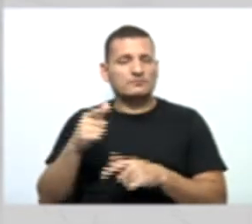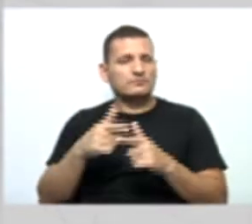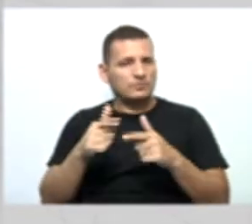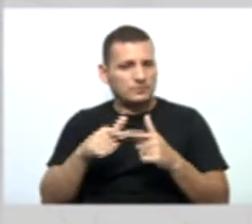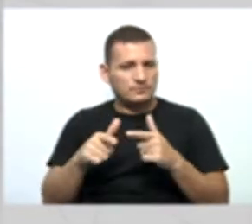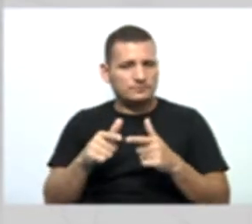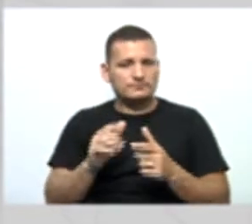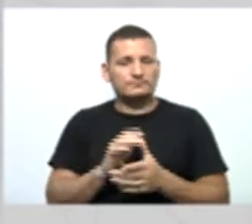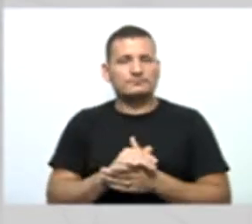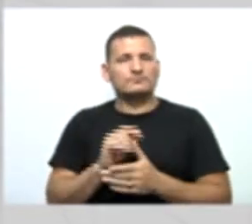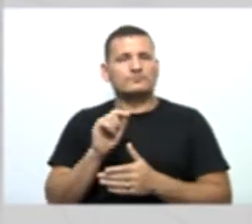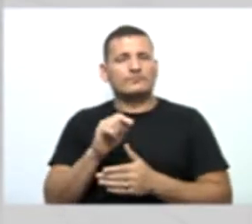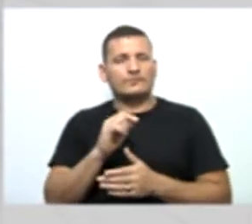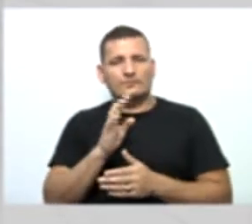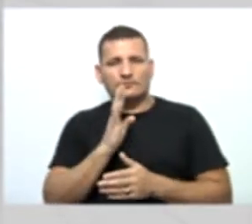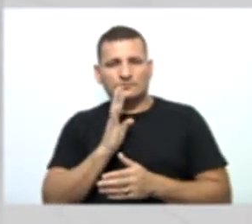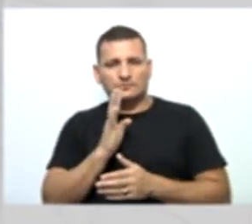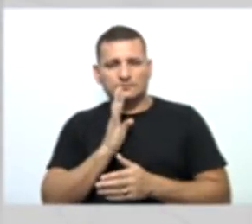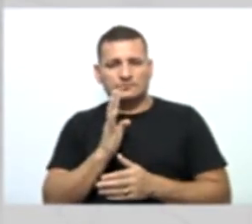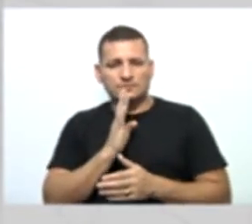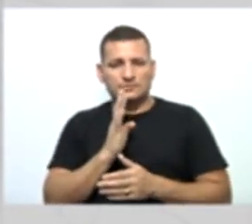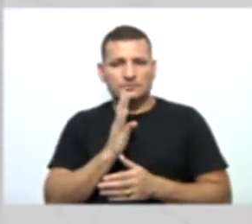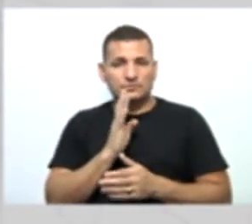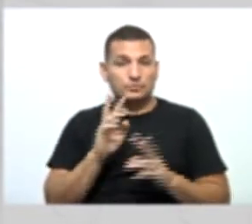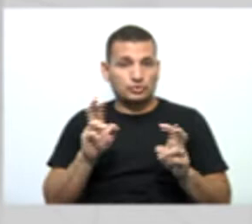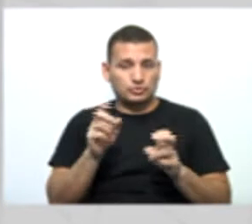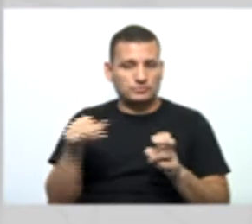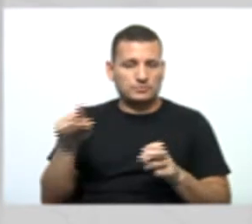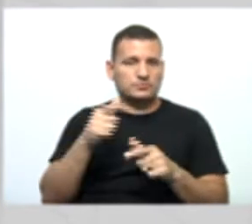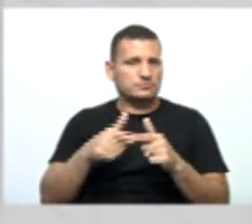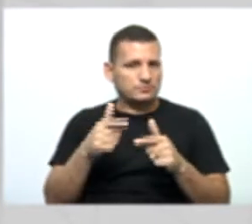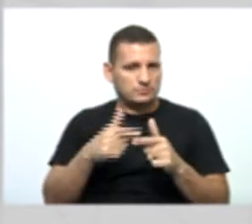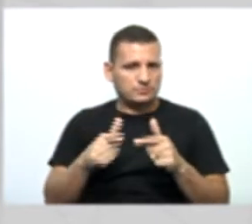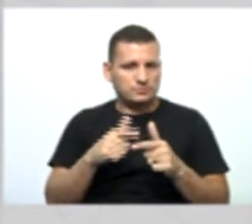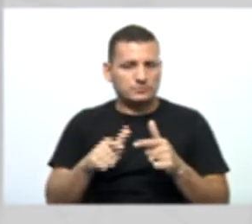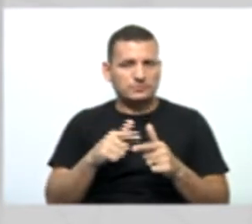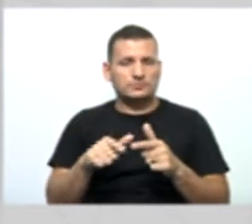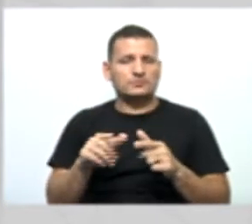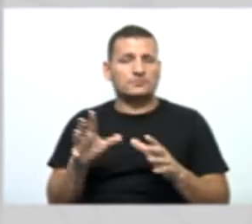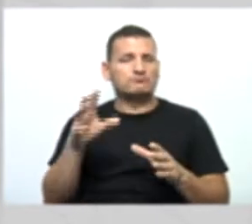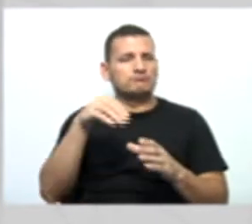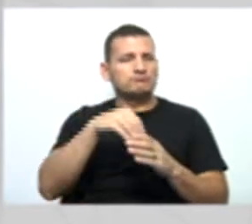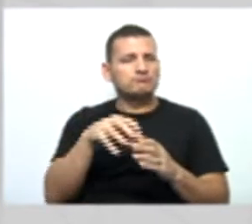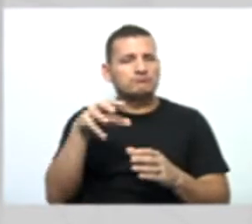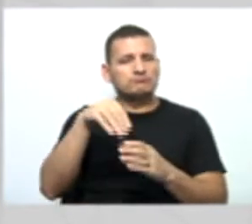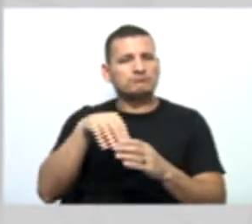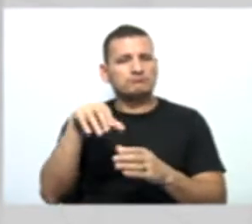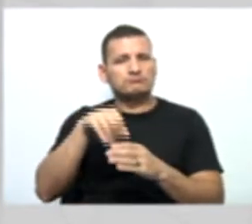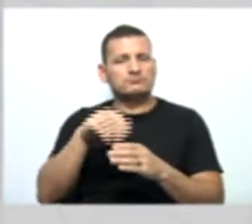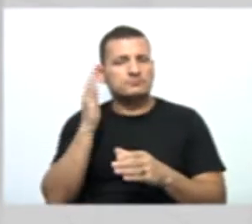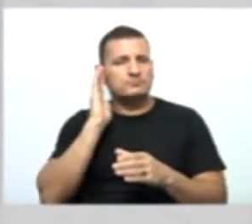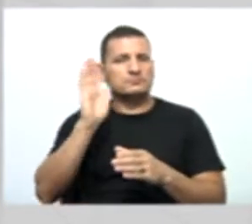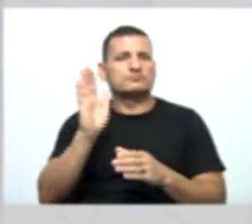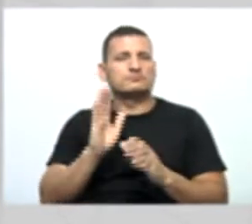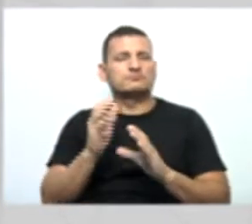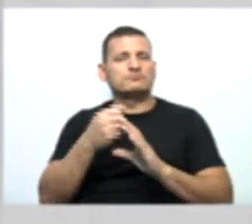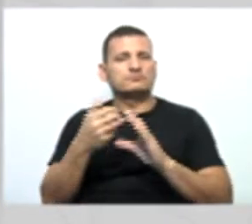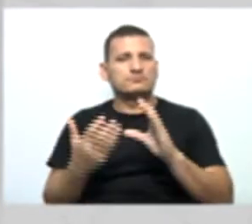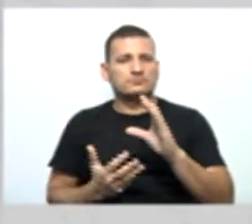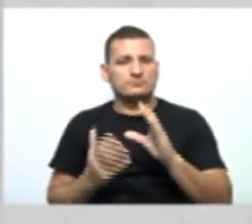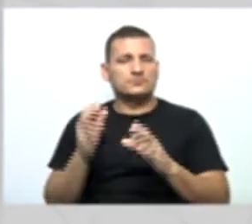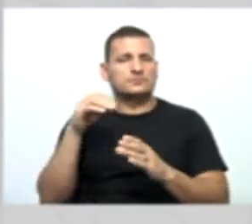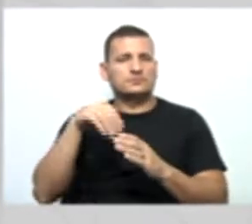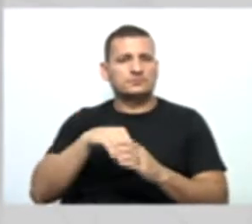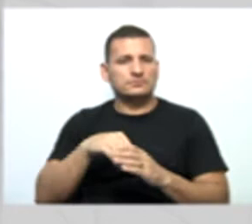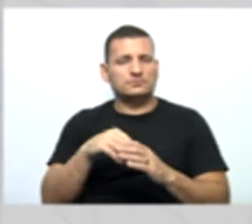problemas, concentrando o conhecimento relevante sobre ele, os problemas, e encapsulando as principais características dentro